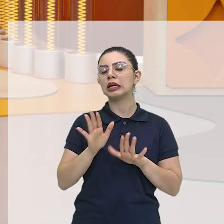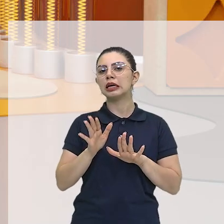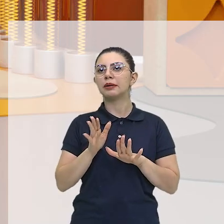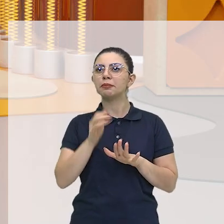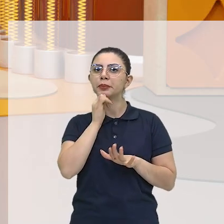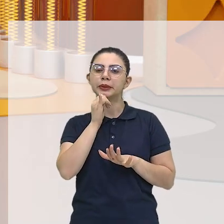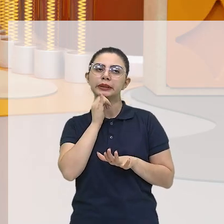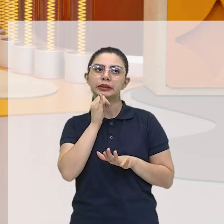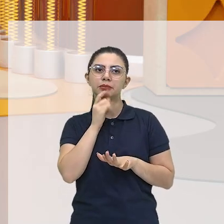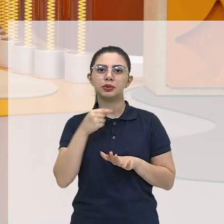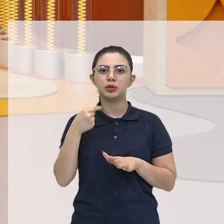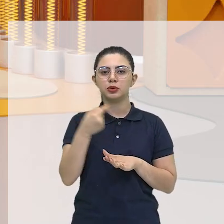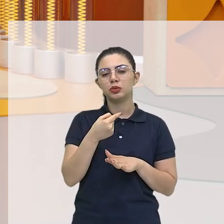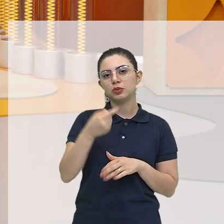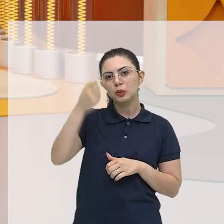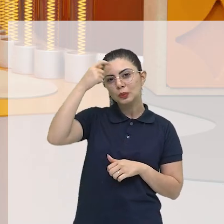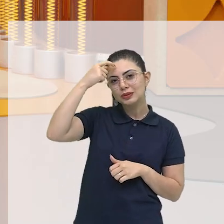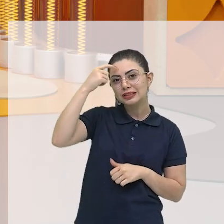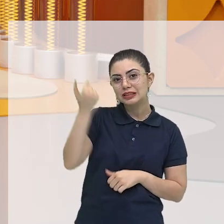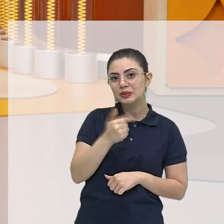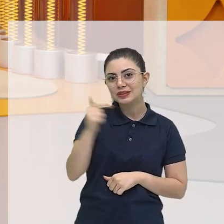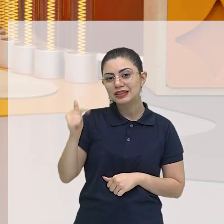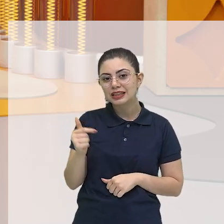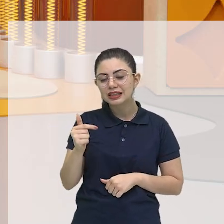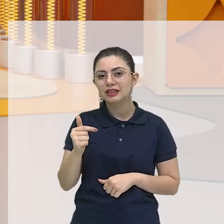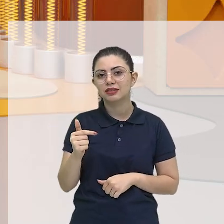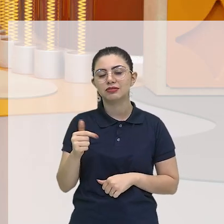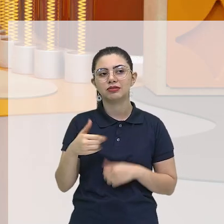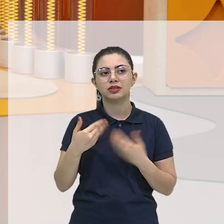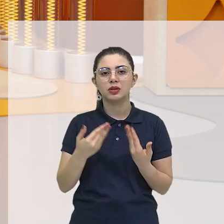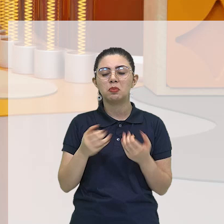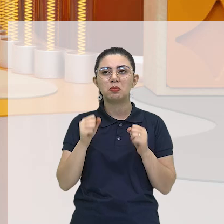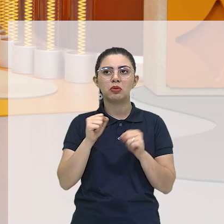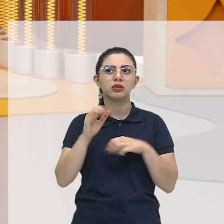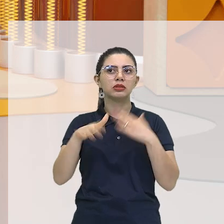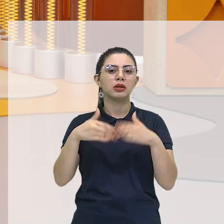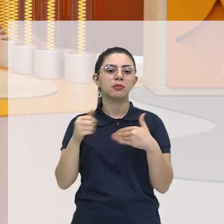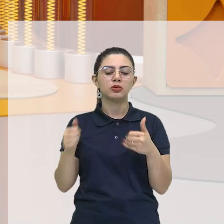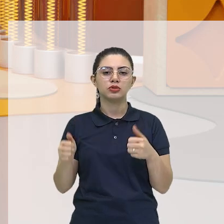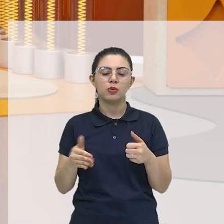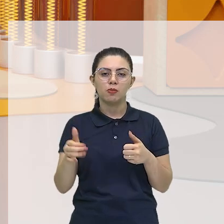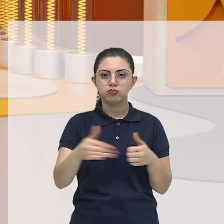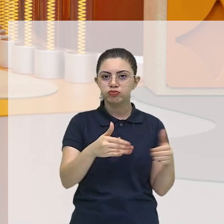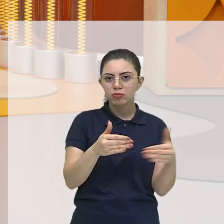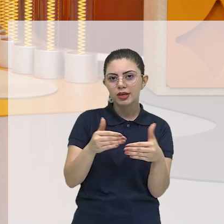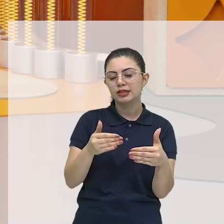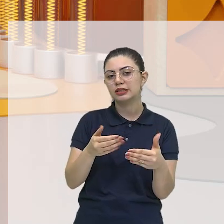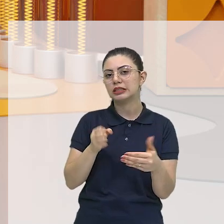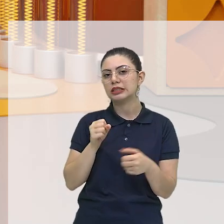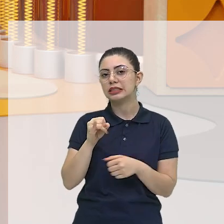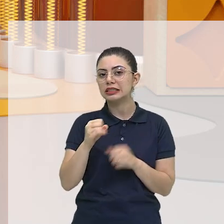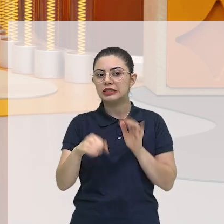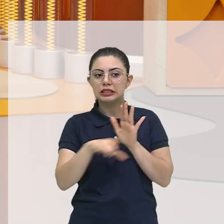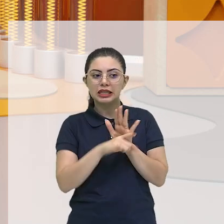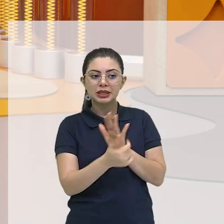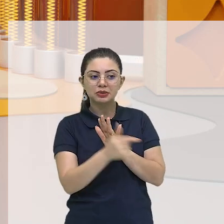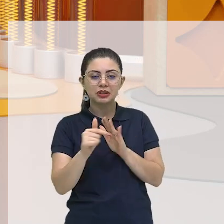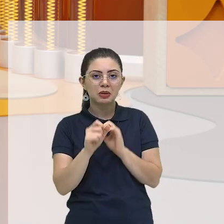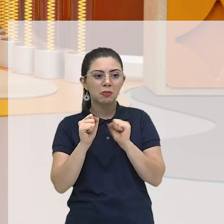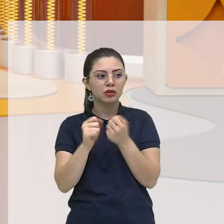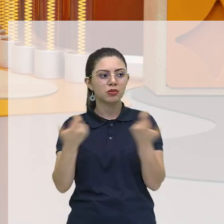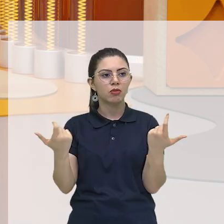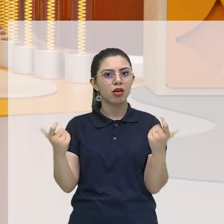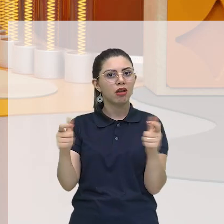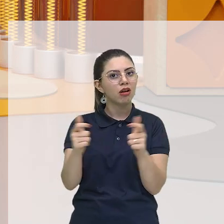que os peixes, a pesca de um modo geral, né, se não tiver ali certas leis, pode